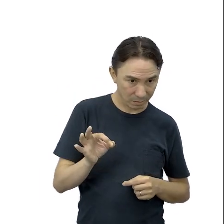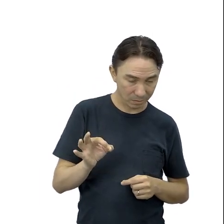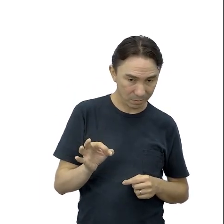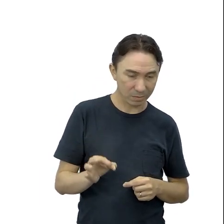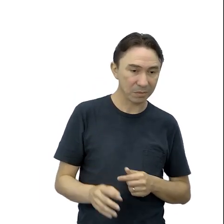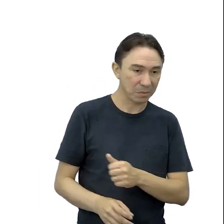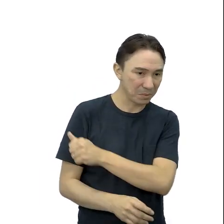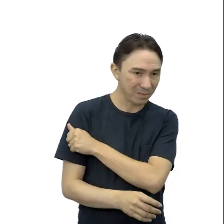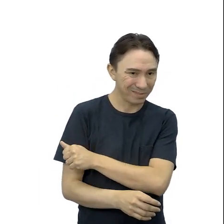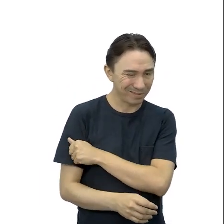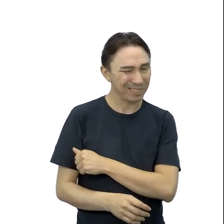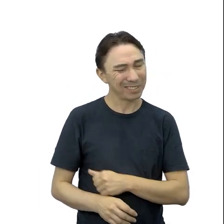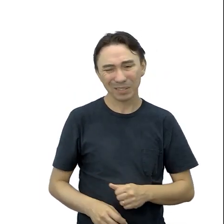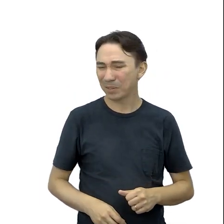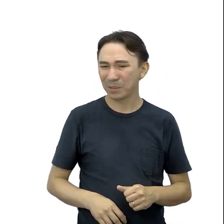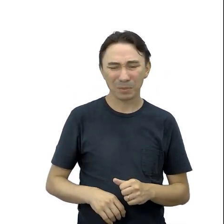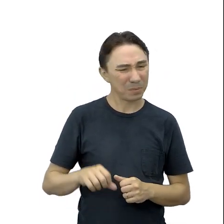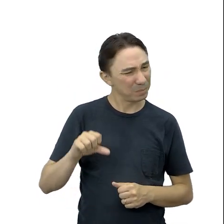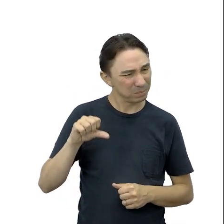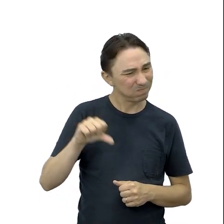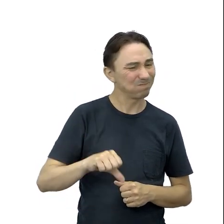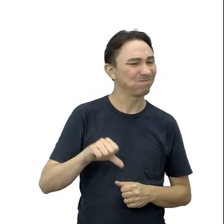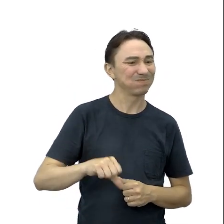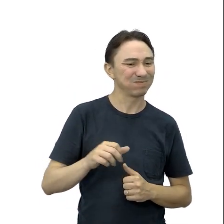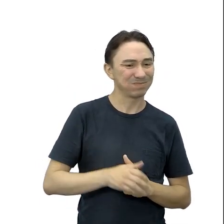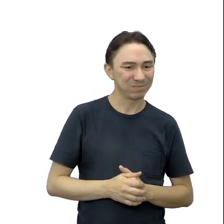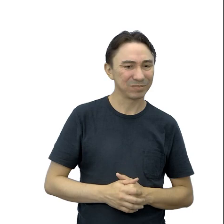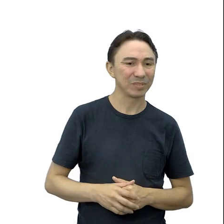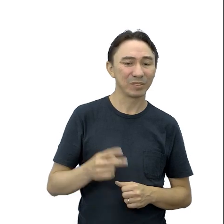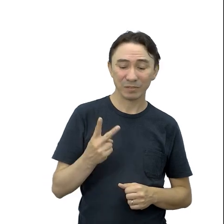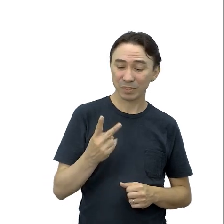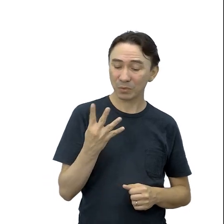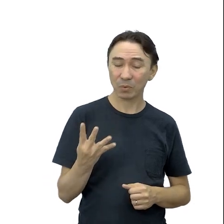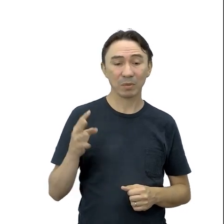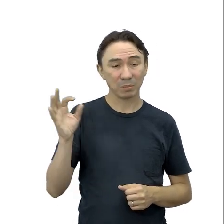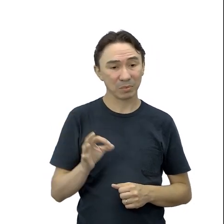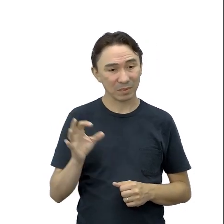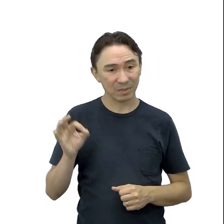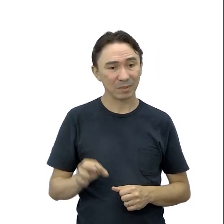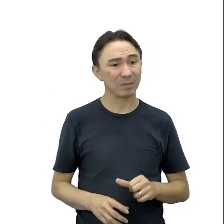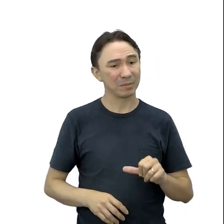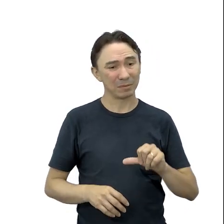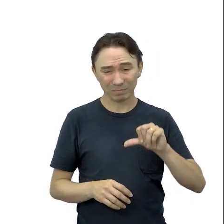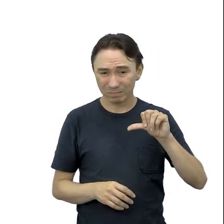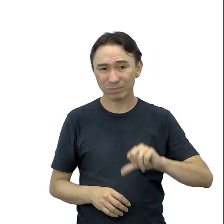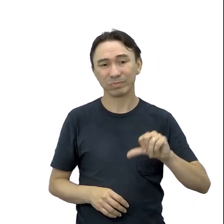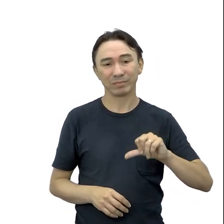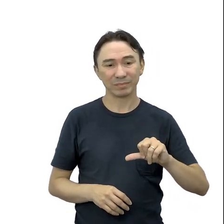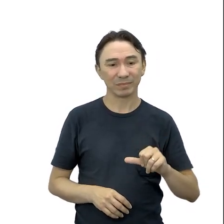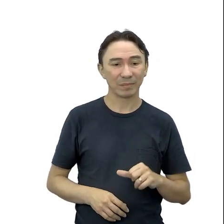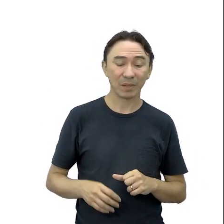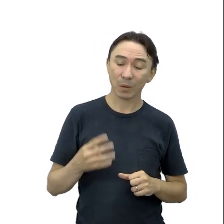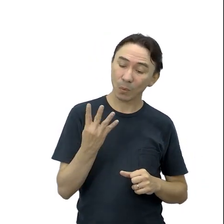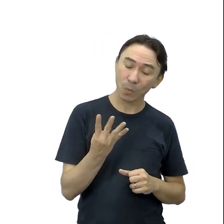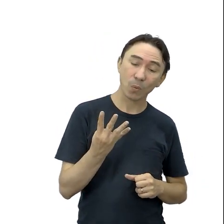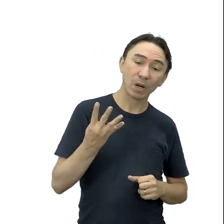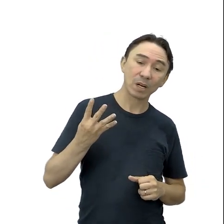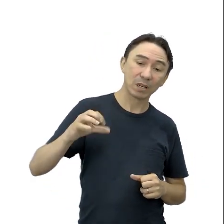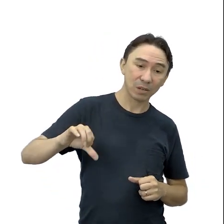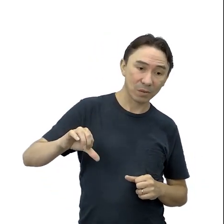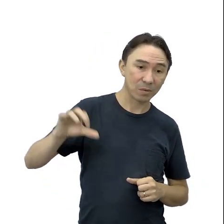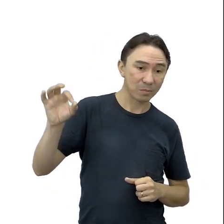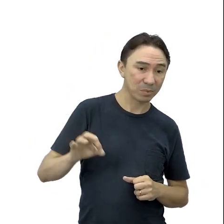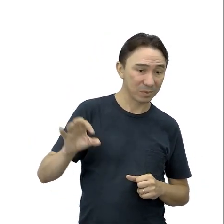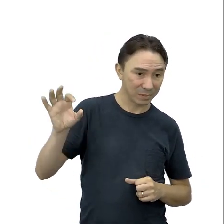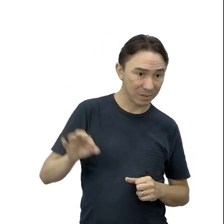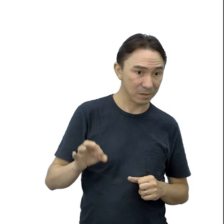muito baixo, aqui a gente tem 24 no baixo, aqui a gente tem 49 no médio, aqui a gente tem